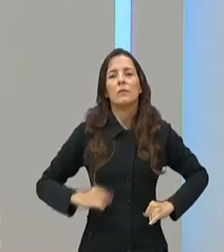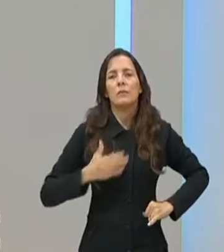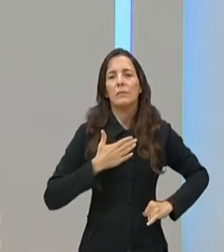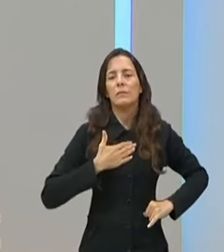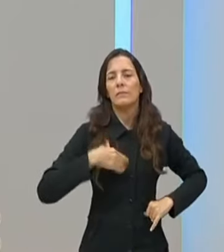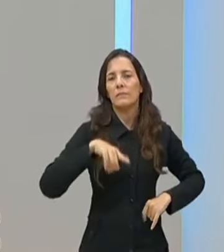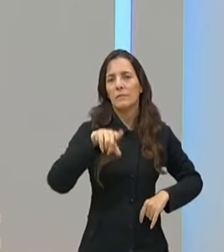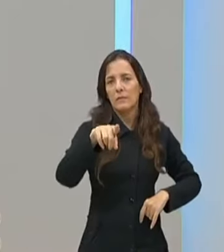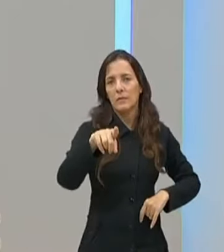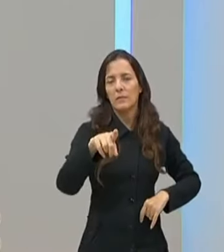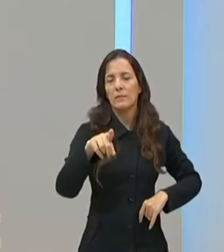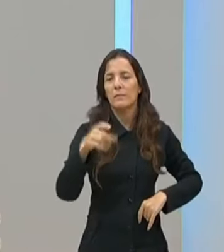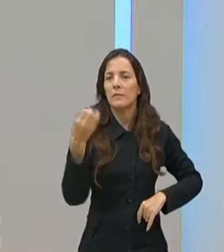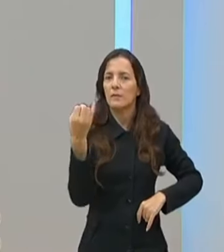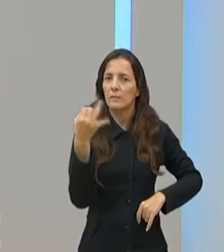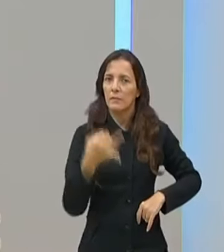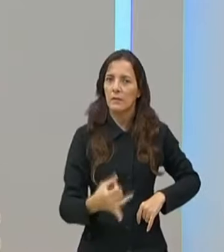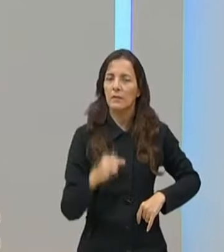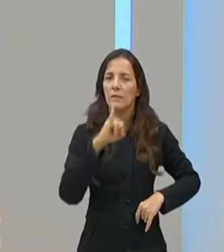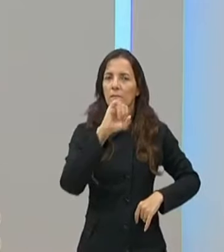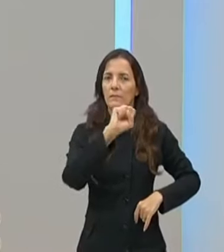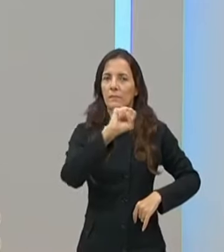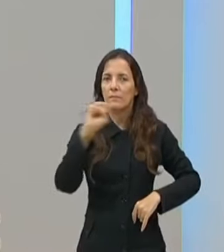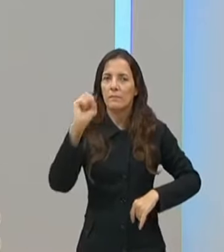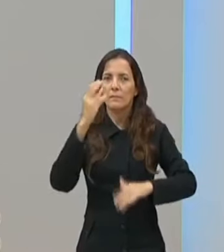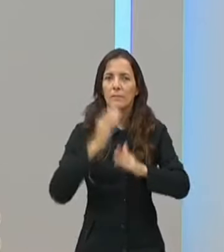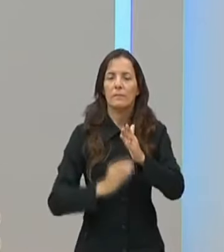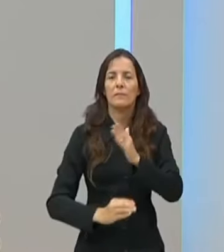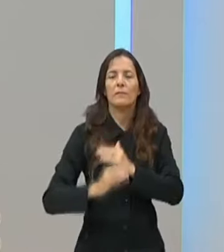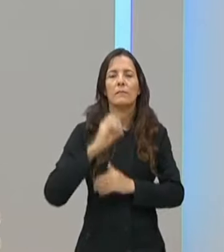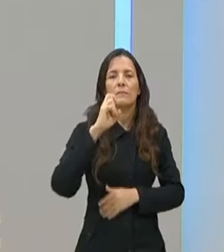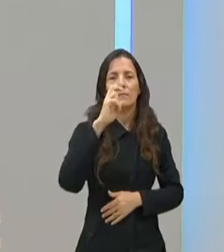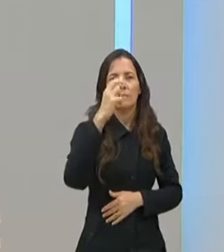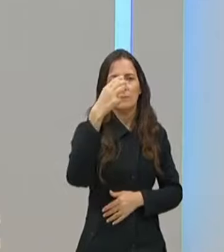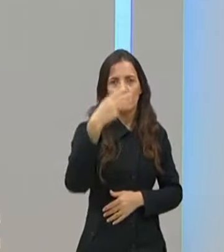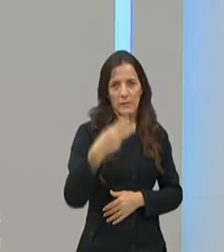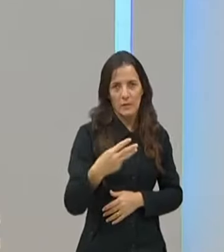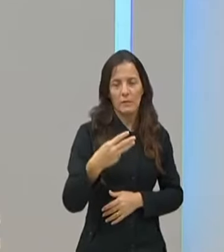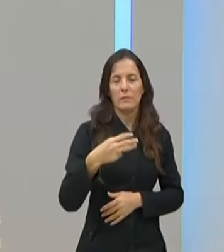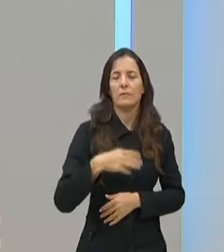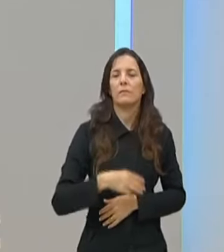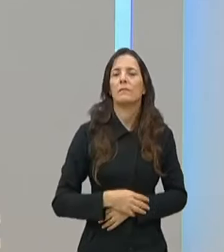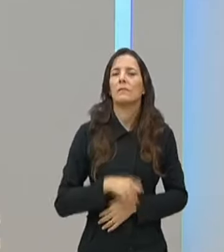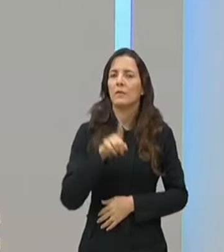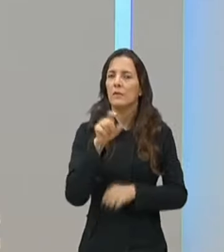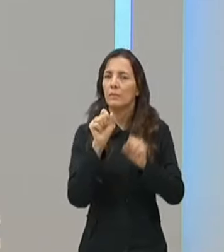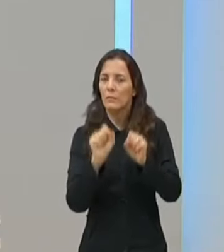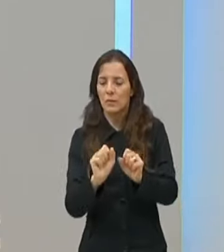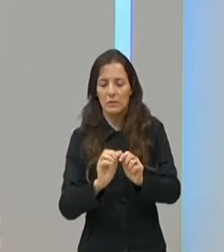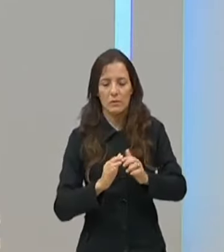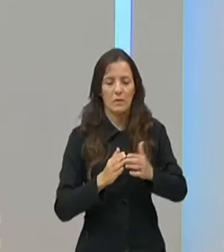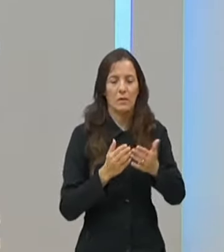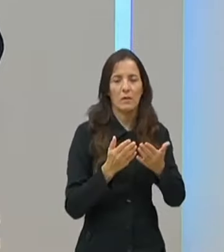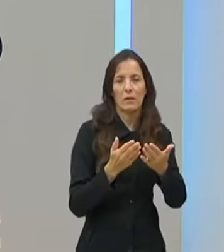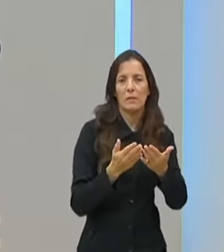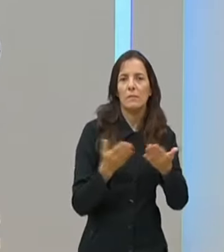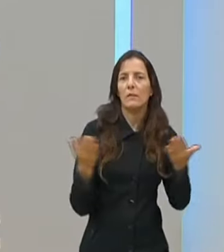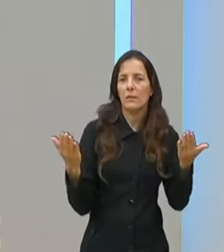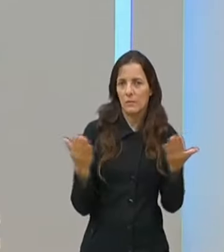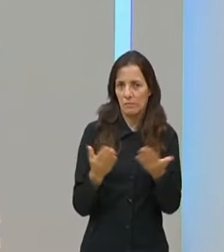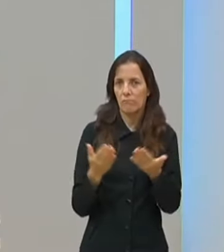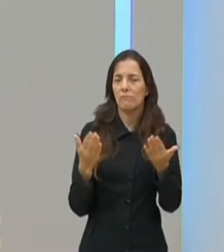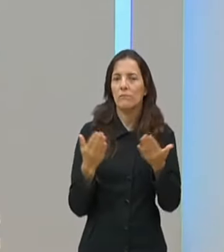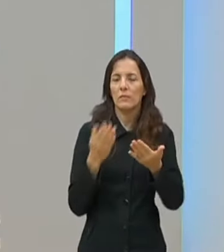explicação. Isaías capítulo 53. E se você pode, abra a sua Bíblia comigo e veja o que